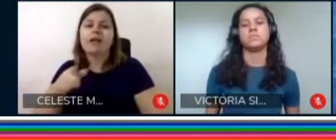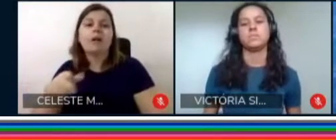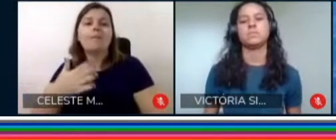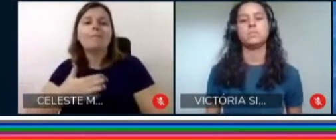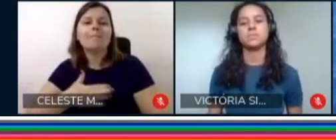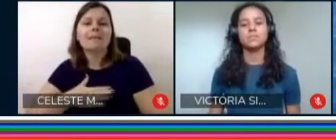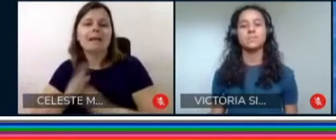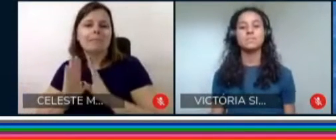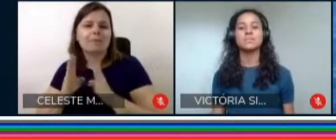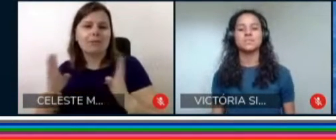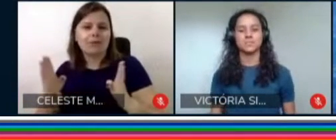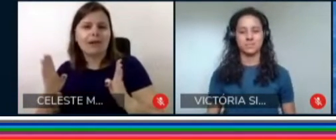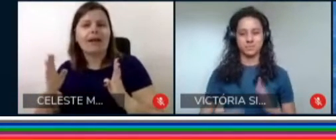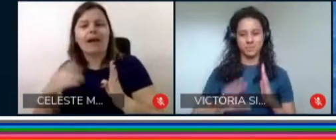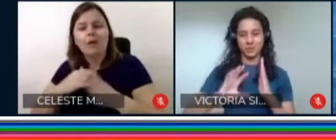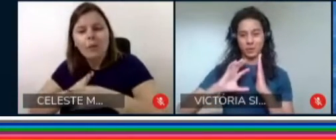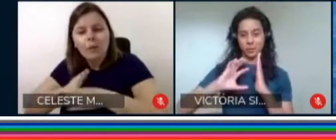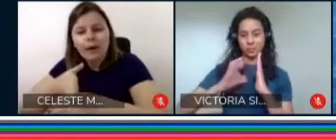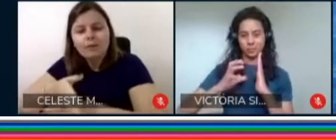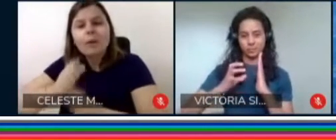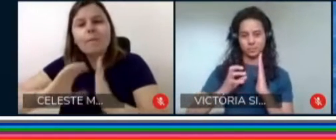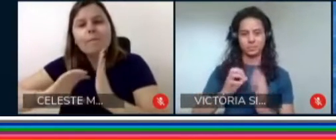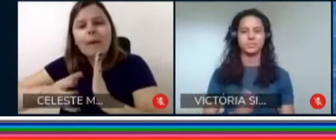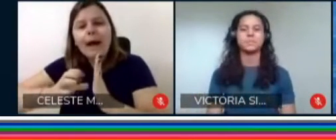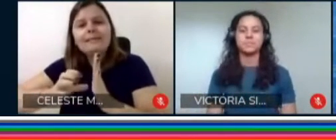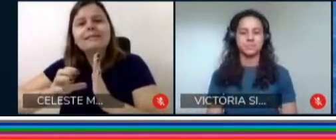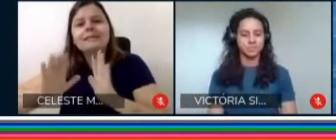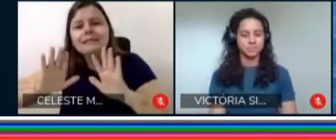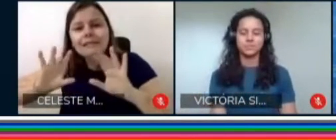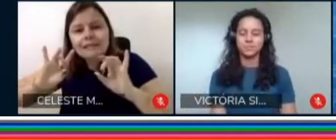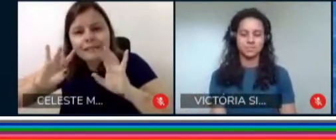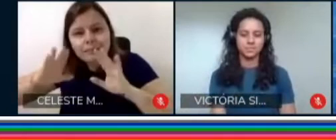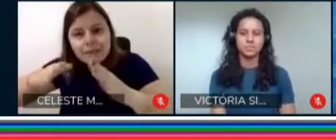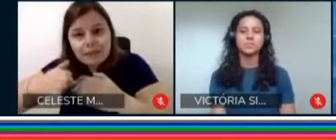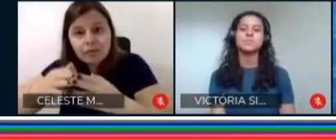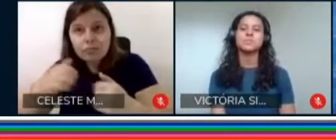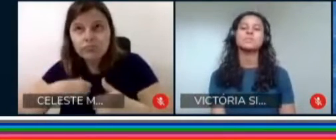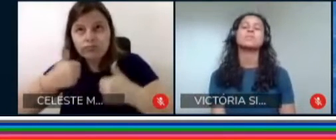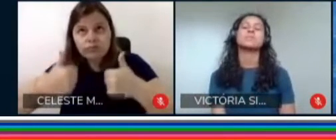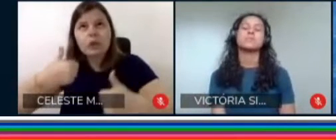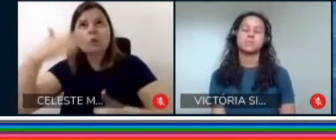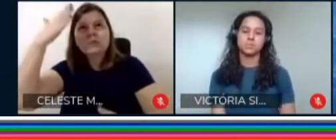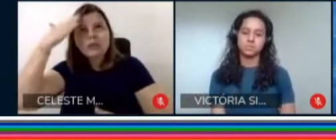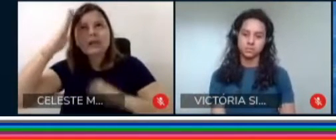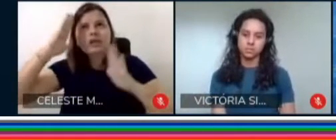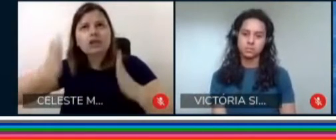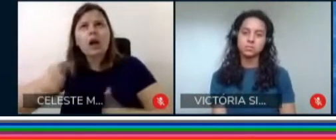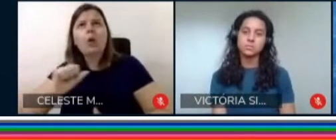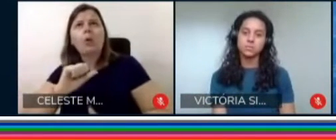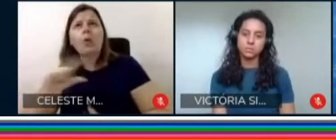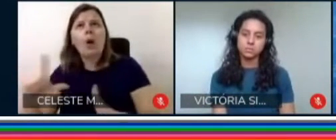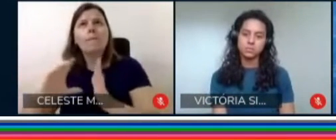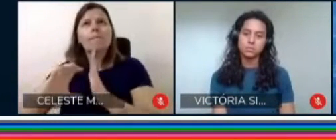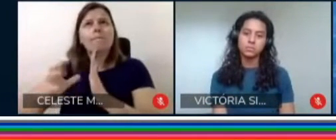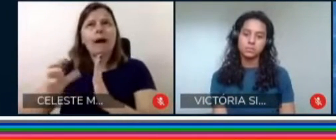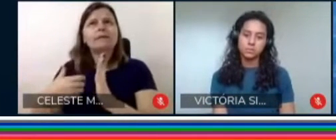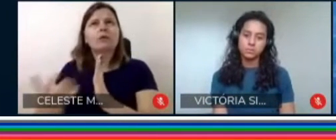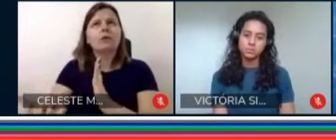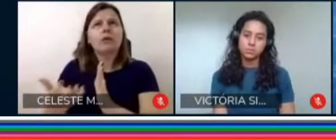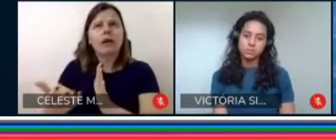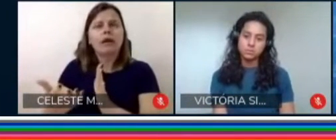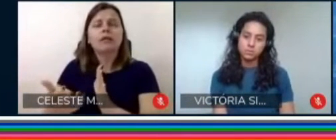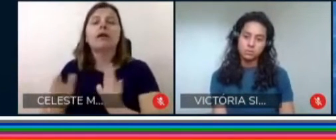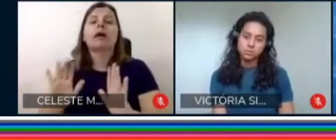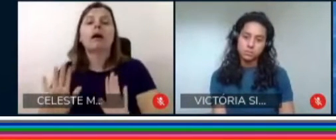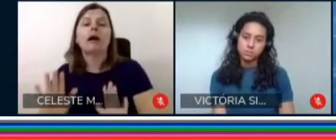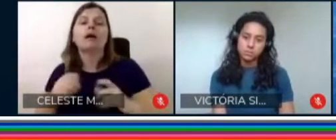vou para base de dados específicas, né. Depois que eu definir as bases, eu vou identificar se eu preciso